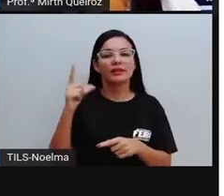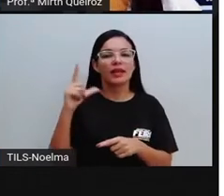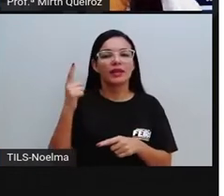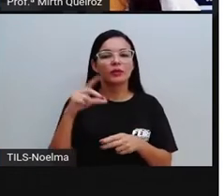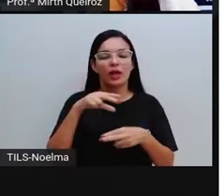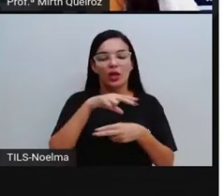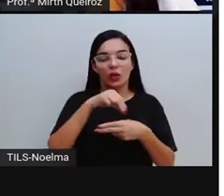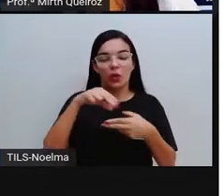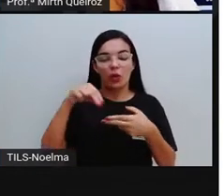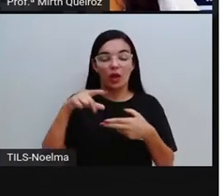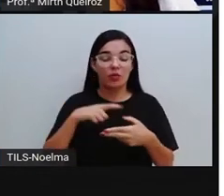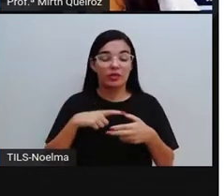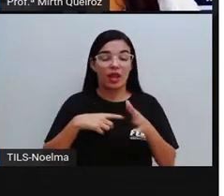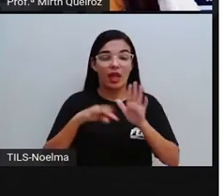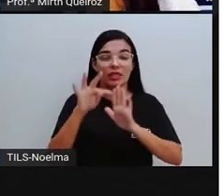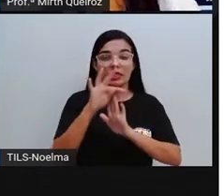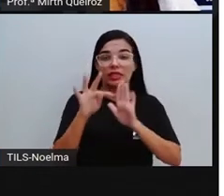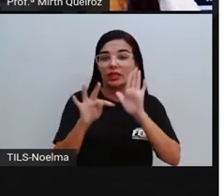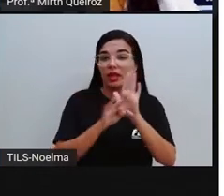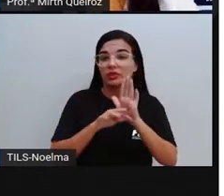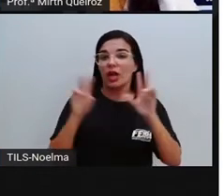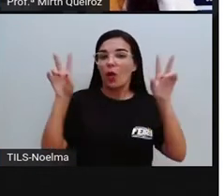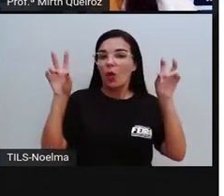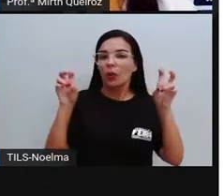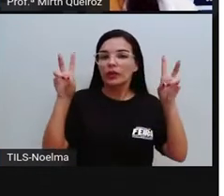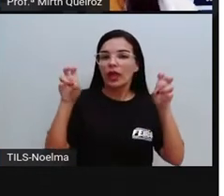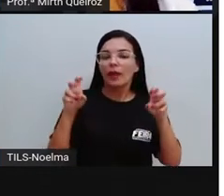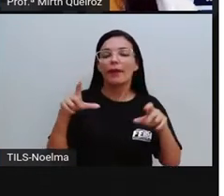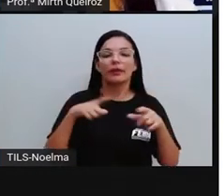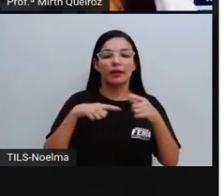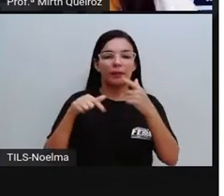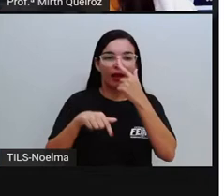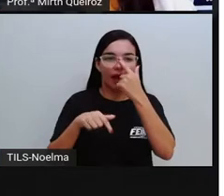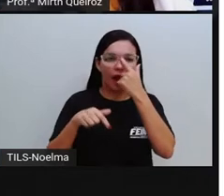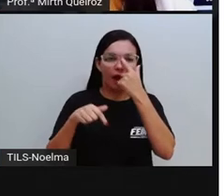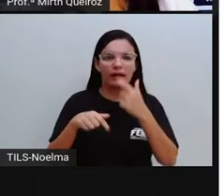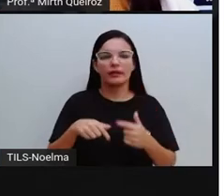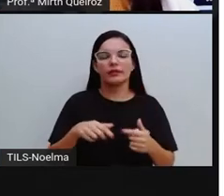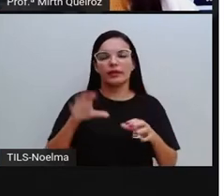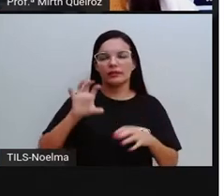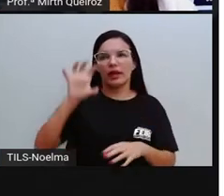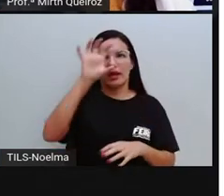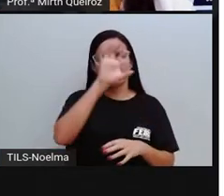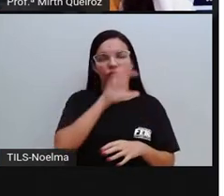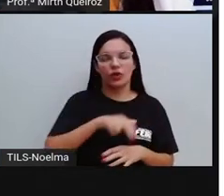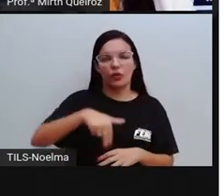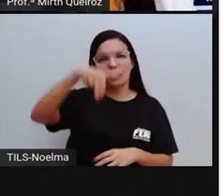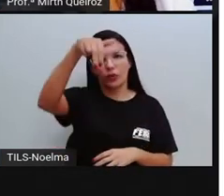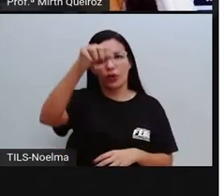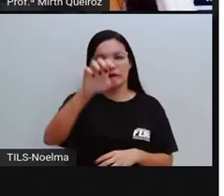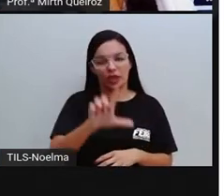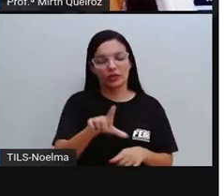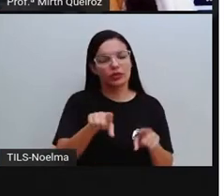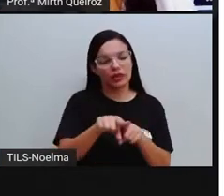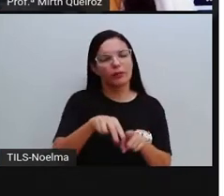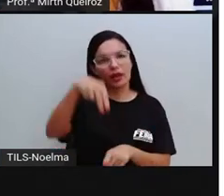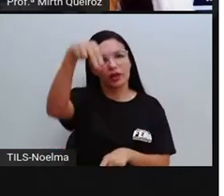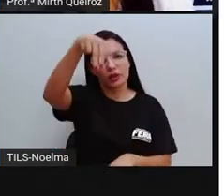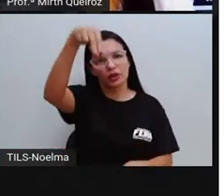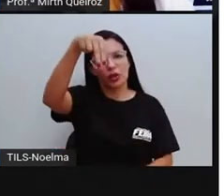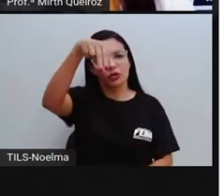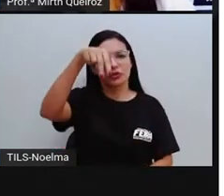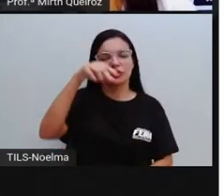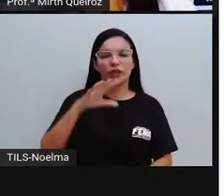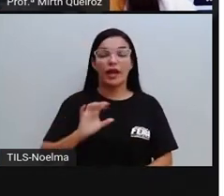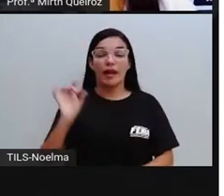né? Textos, né? Com tema voltado aí para as regiões Nordeste e Norte, né, do Brasil, em